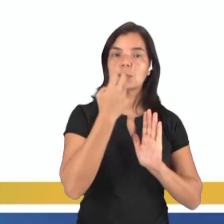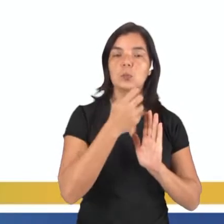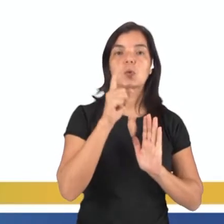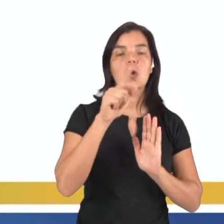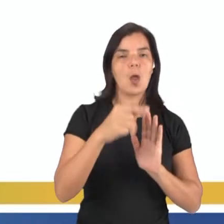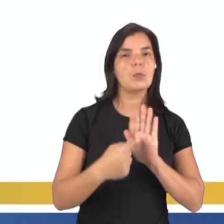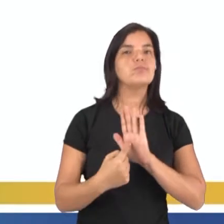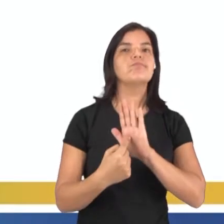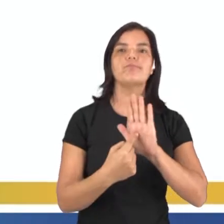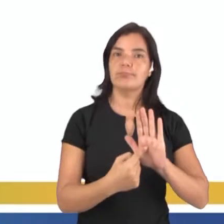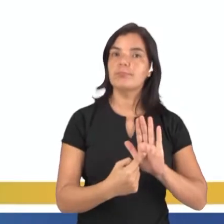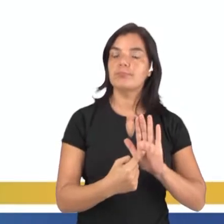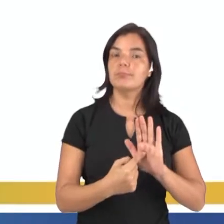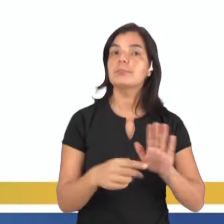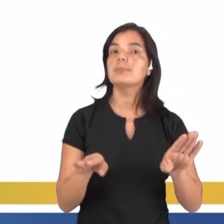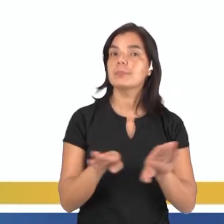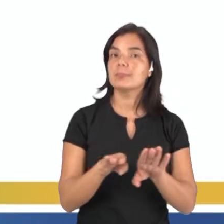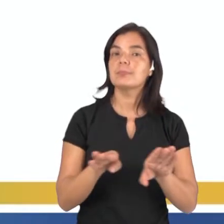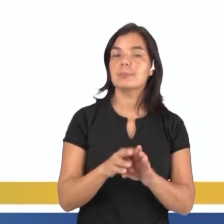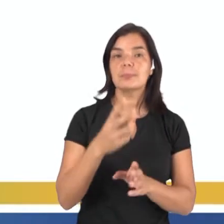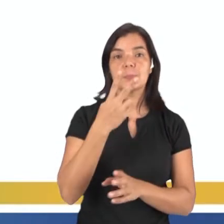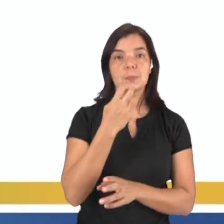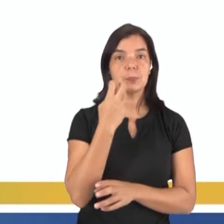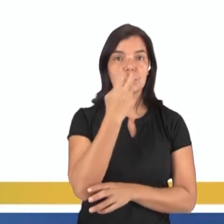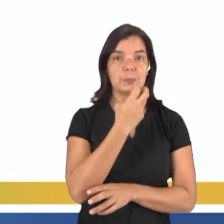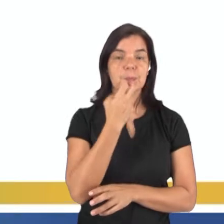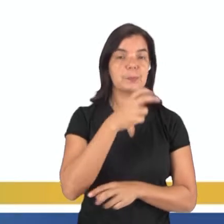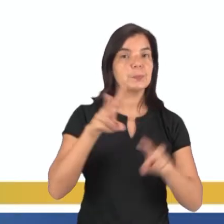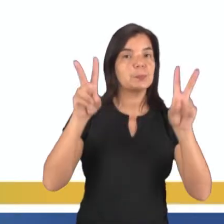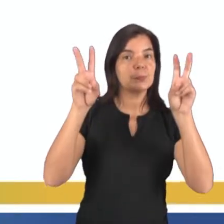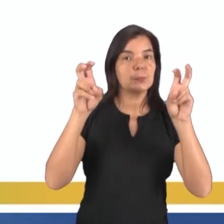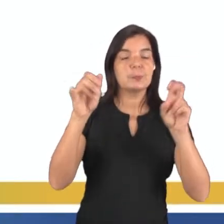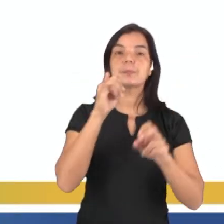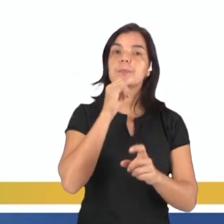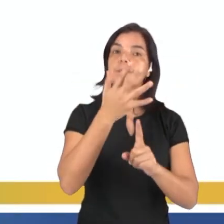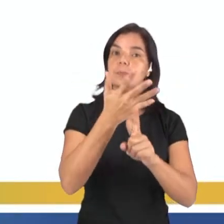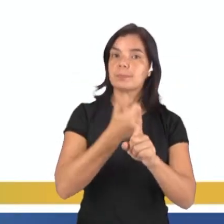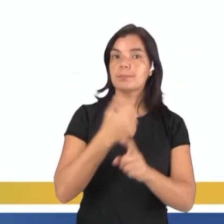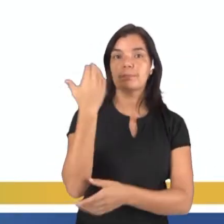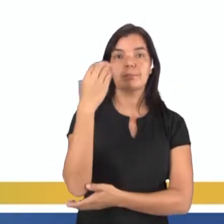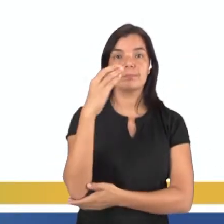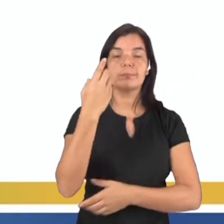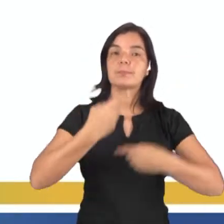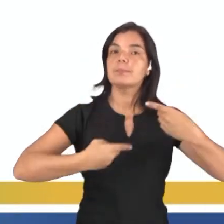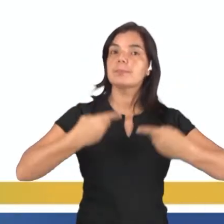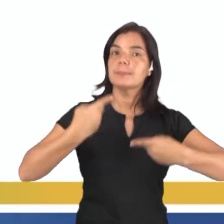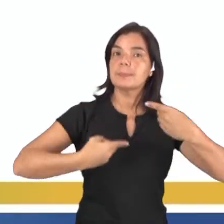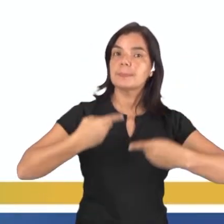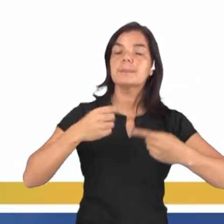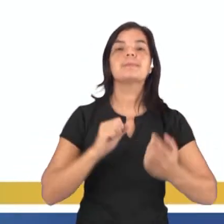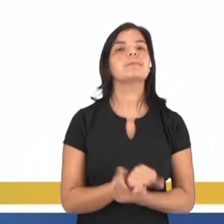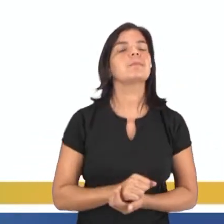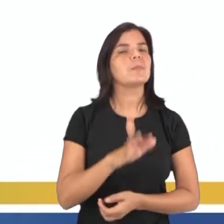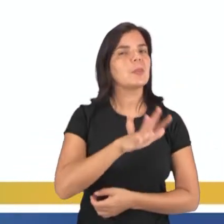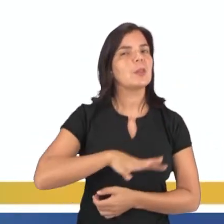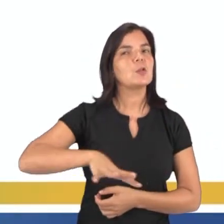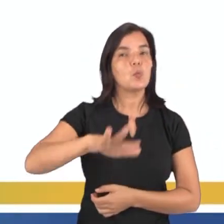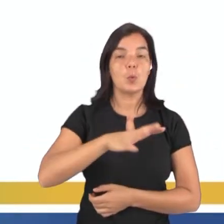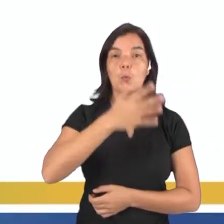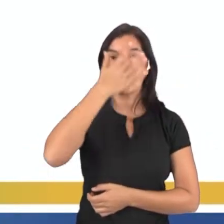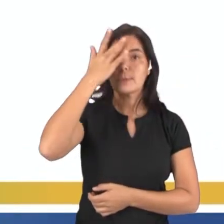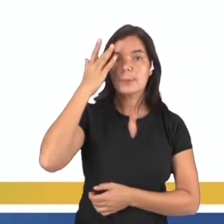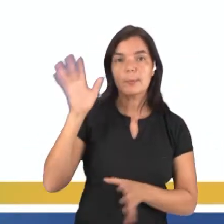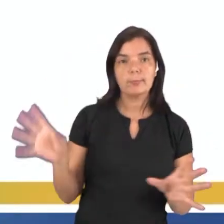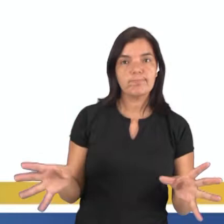uma exposição feita oralmente sobre um tema, por exemplo, arte, ciência, política, e geralmente para um público